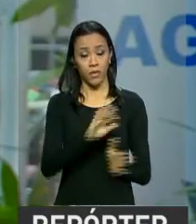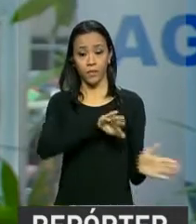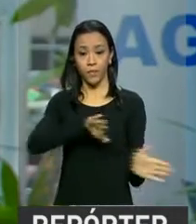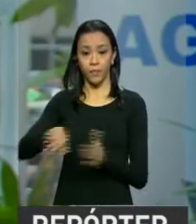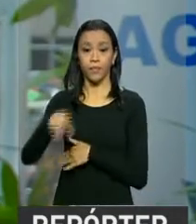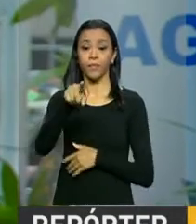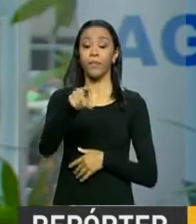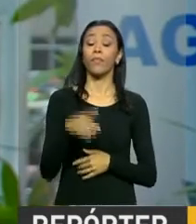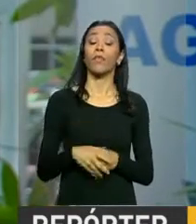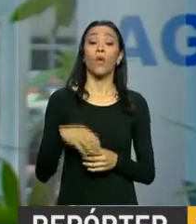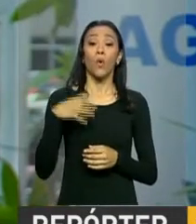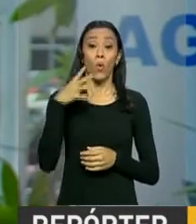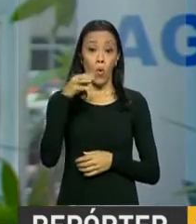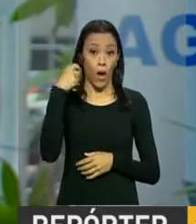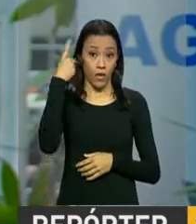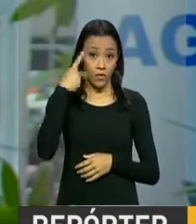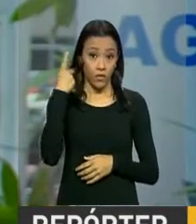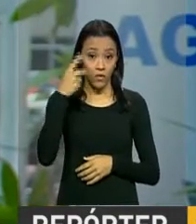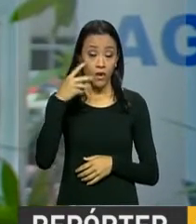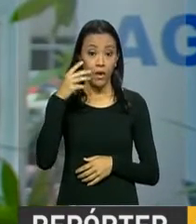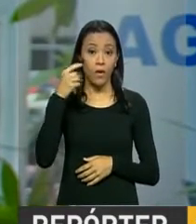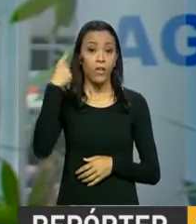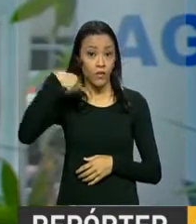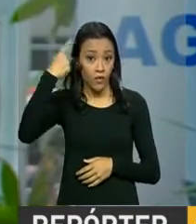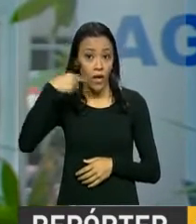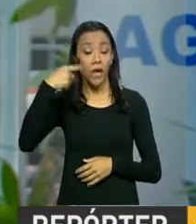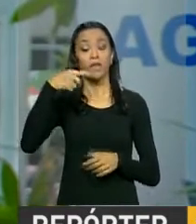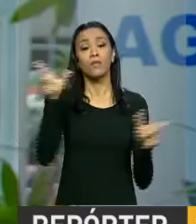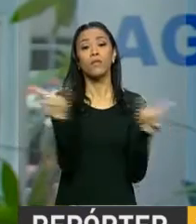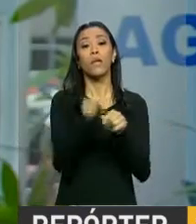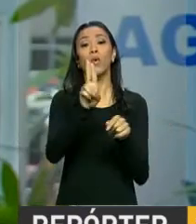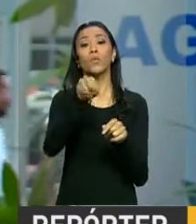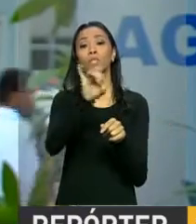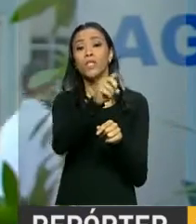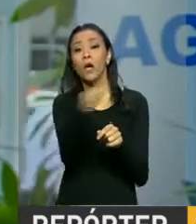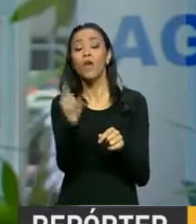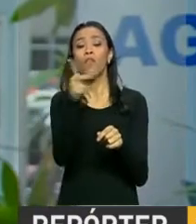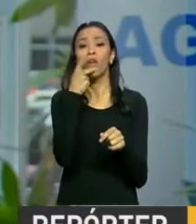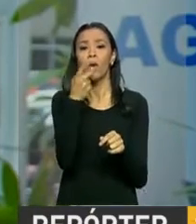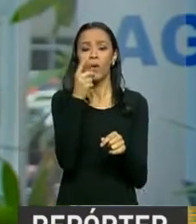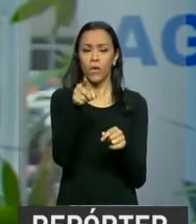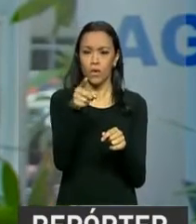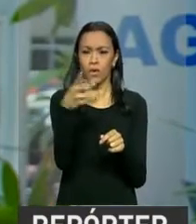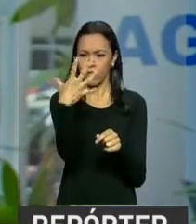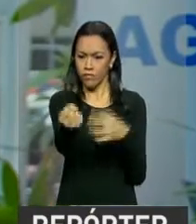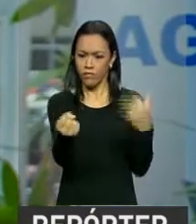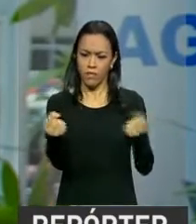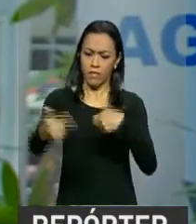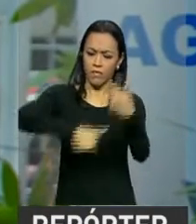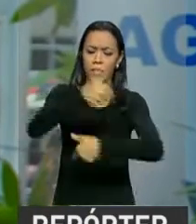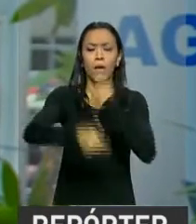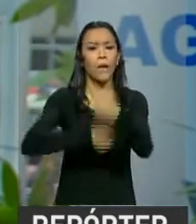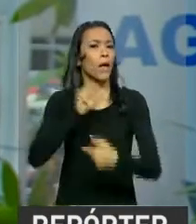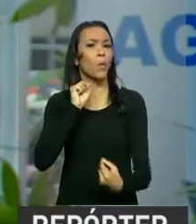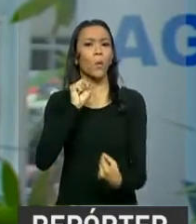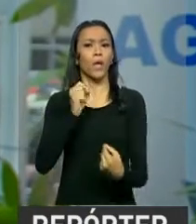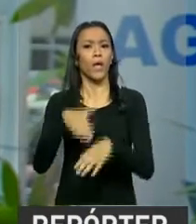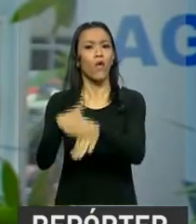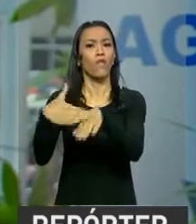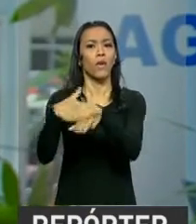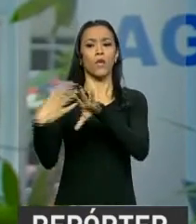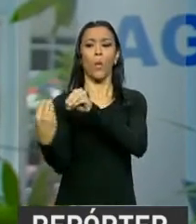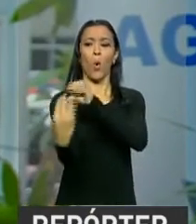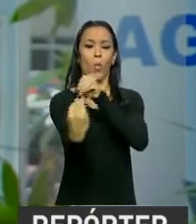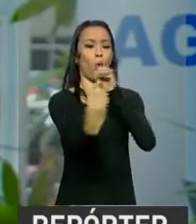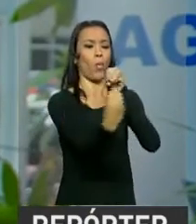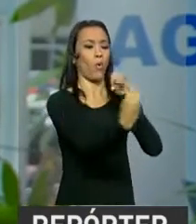advogado-geral da União, Fábio Medina Osório, disse aos dirigentes e integrantes das entidades que vai trabalhar com base no diálogo e buscar as